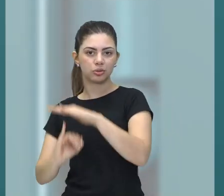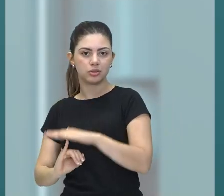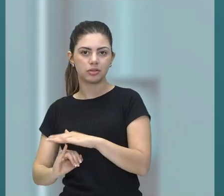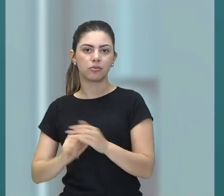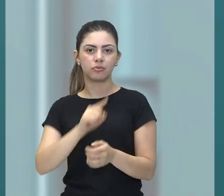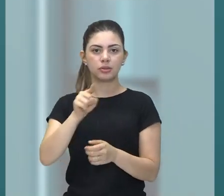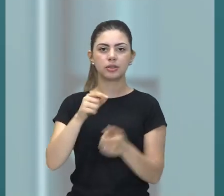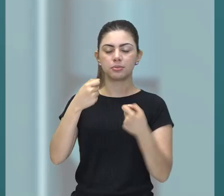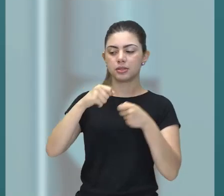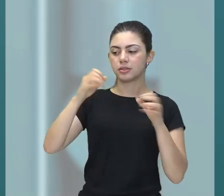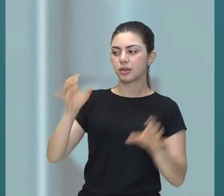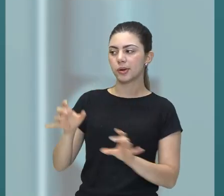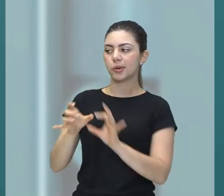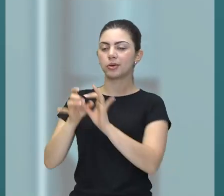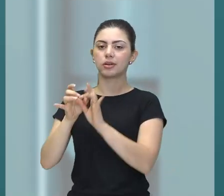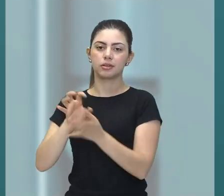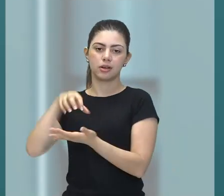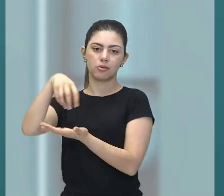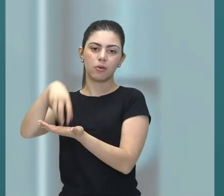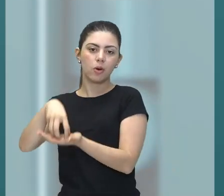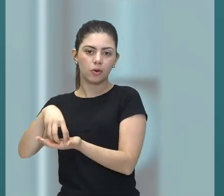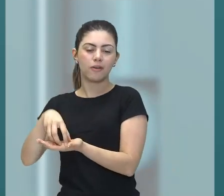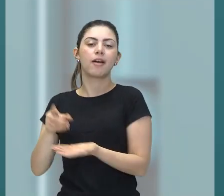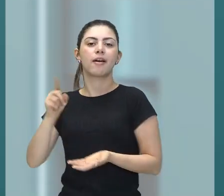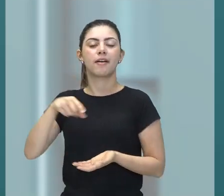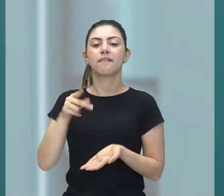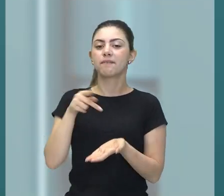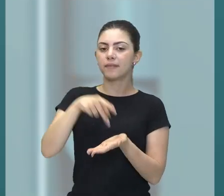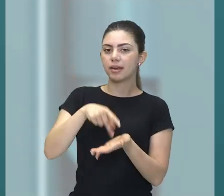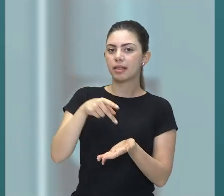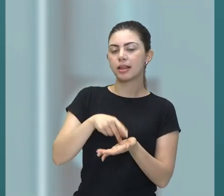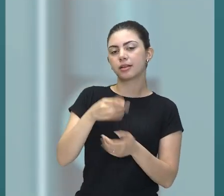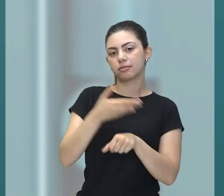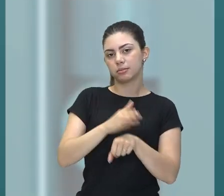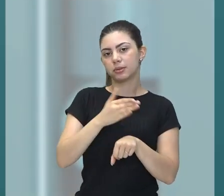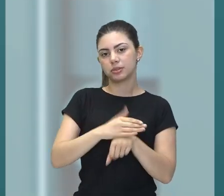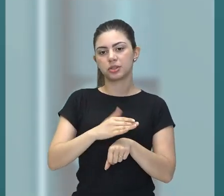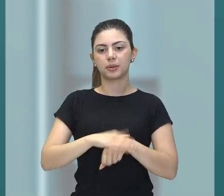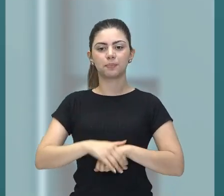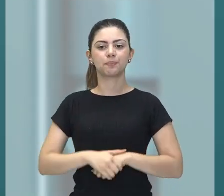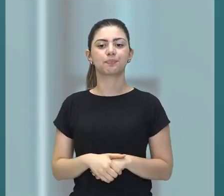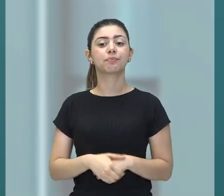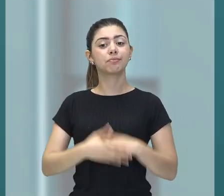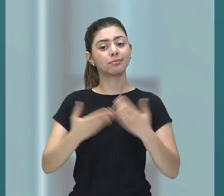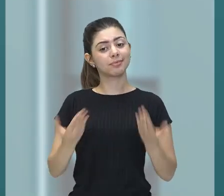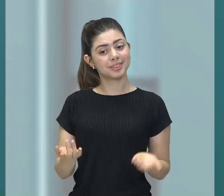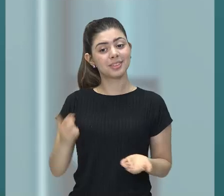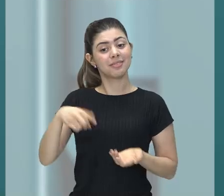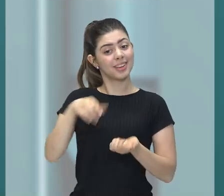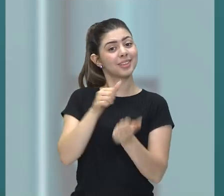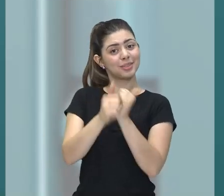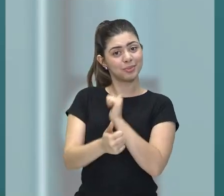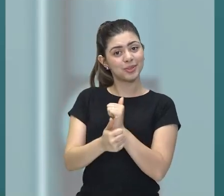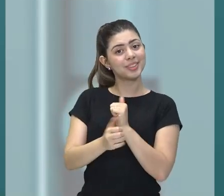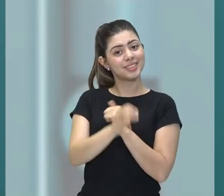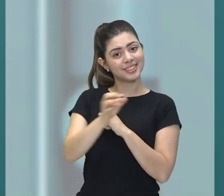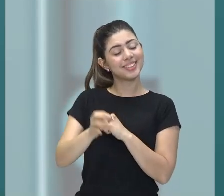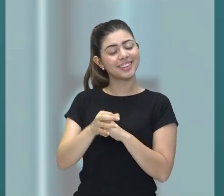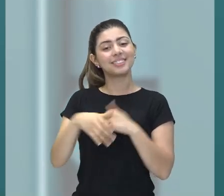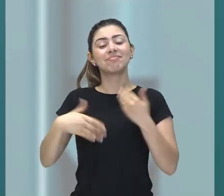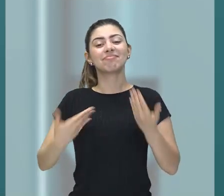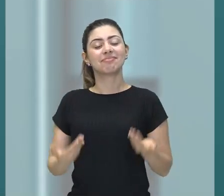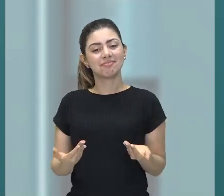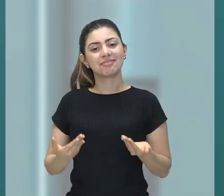dessas instituições para poder realmente validar a sua prática. Então isso é esporte, isso é